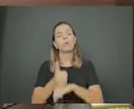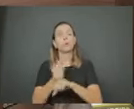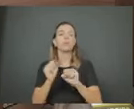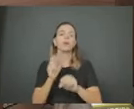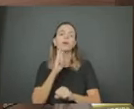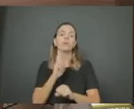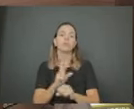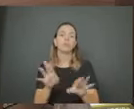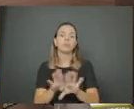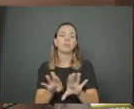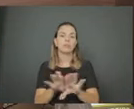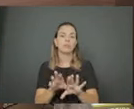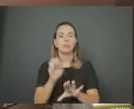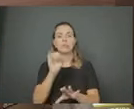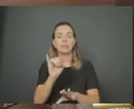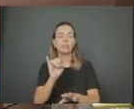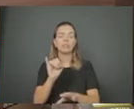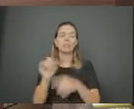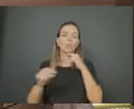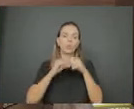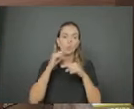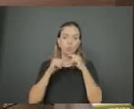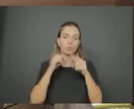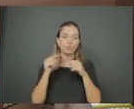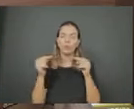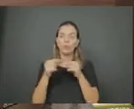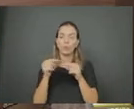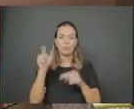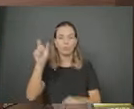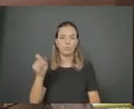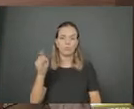uma pergunta pertinente. Então, primeiro bloco,